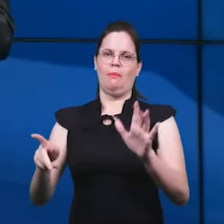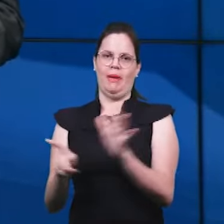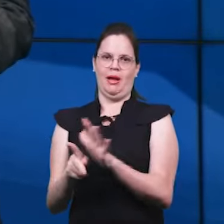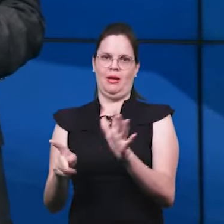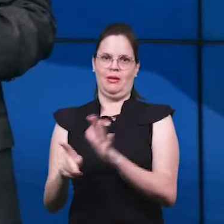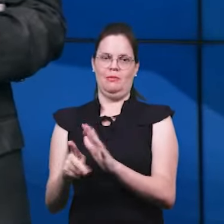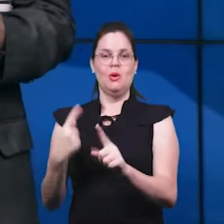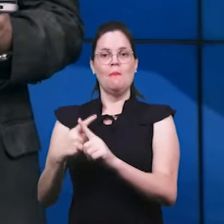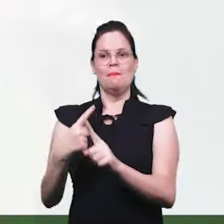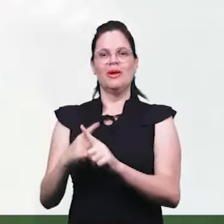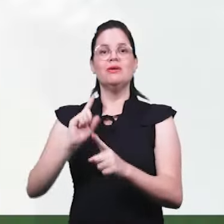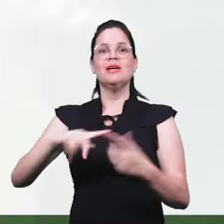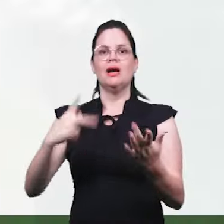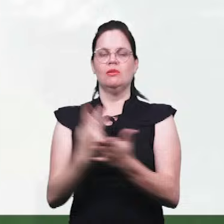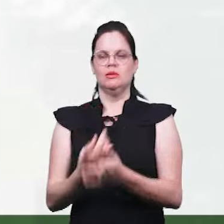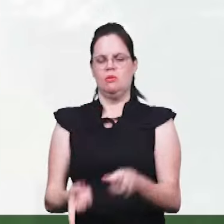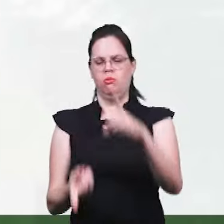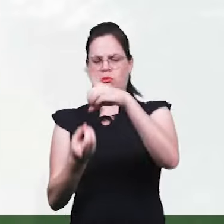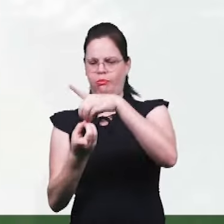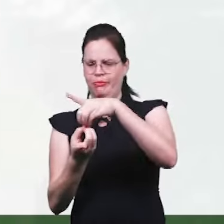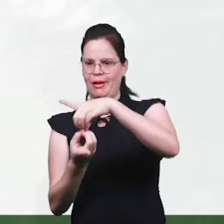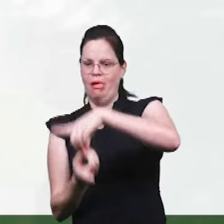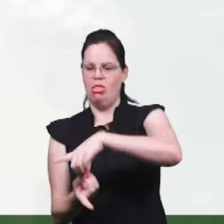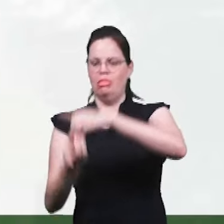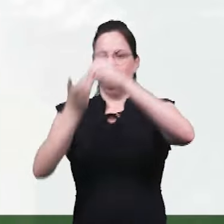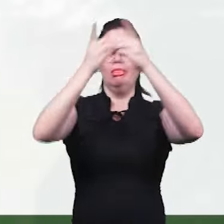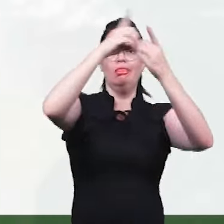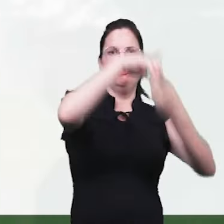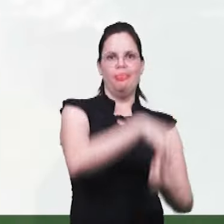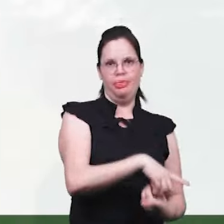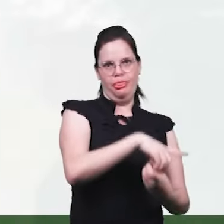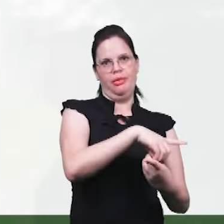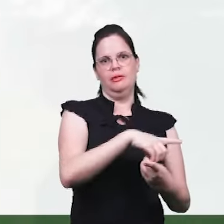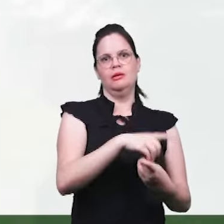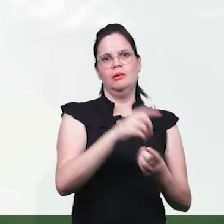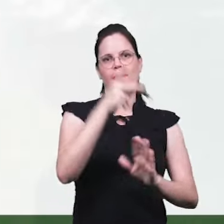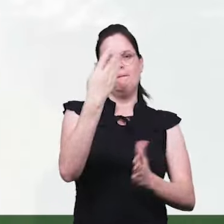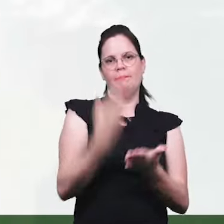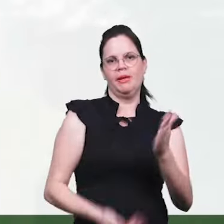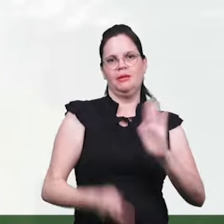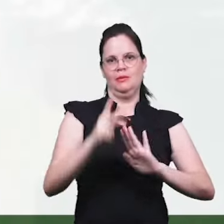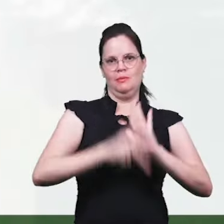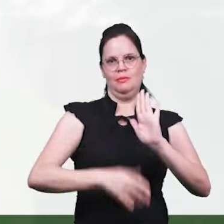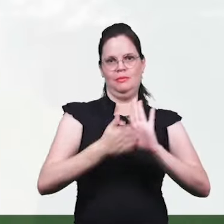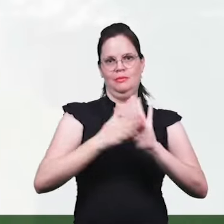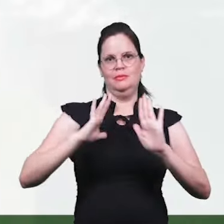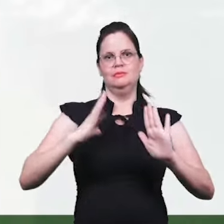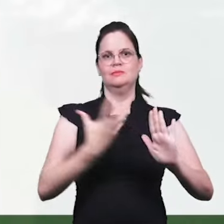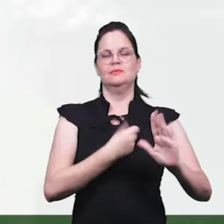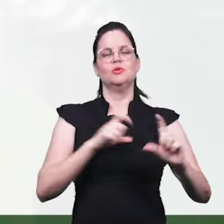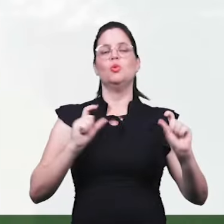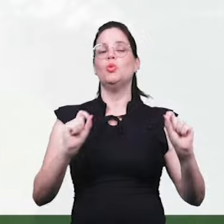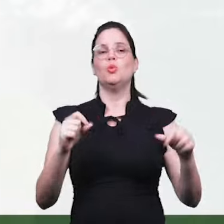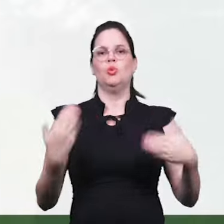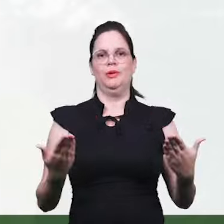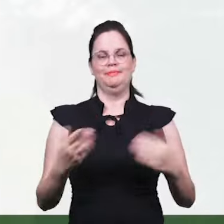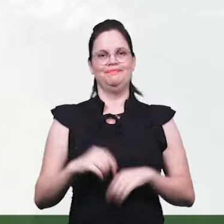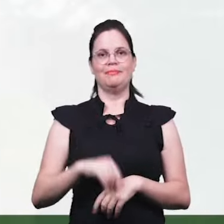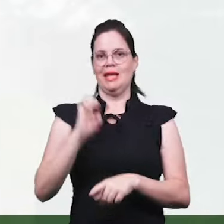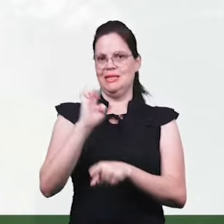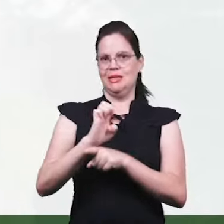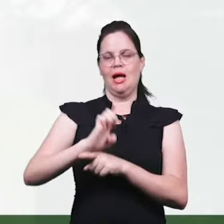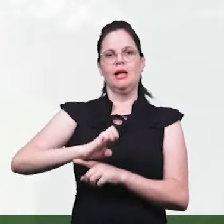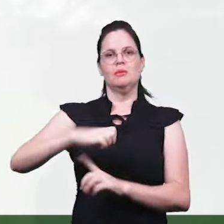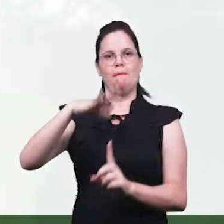que permitiu a mudança de direção no projeto de salvação. Quem vai nos dar essa resposta vai ser lá do estado do